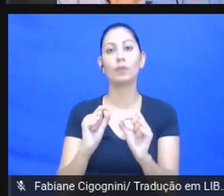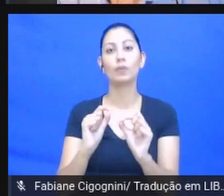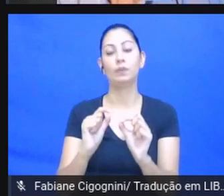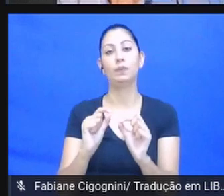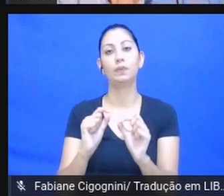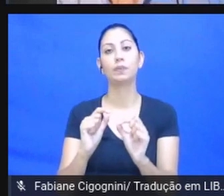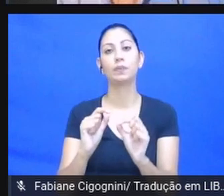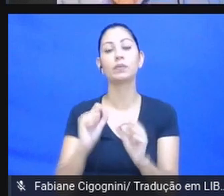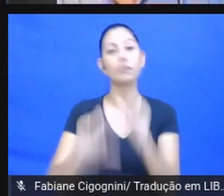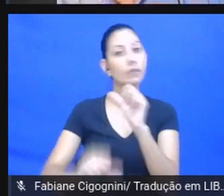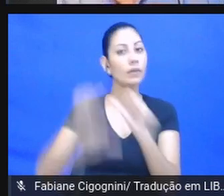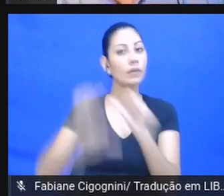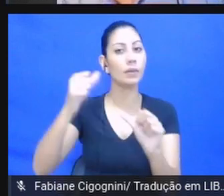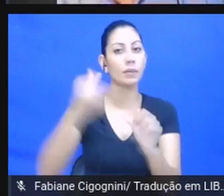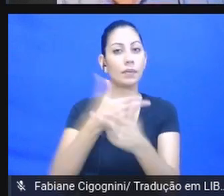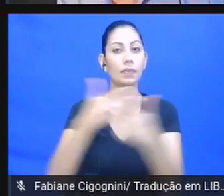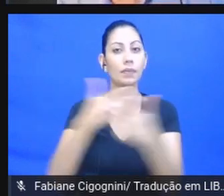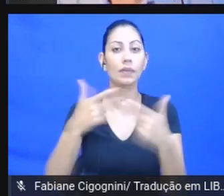primeiro